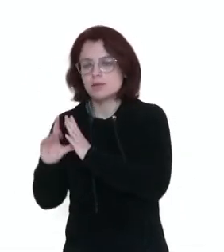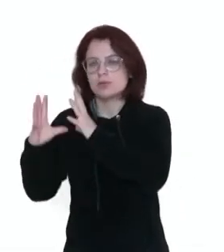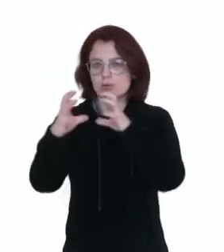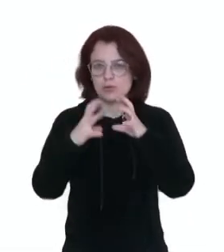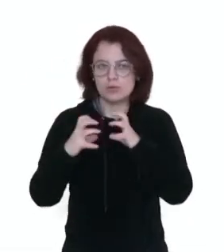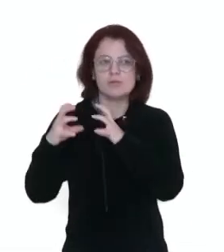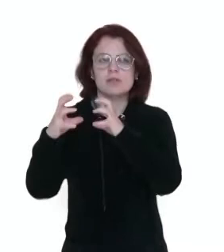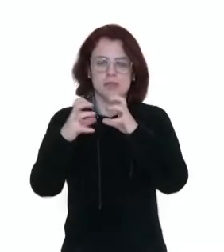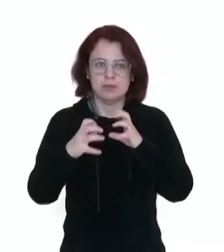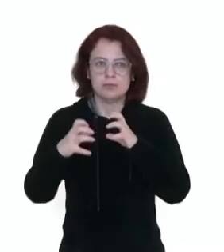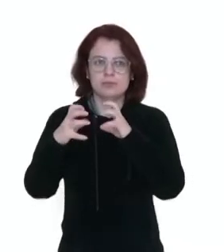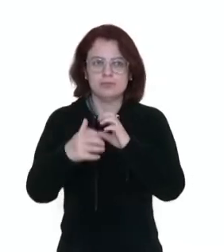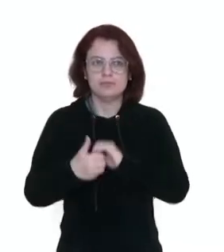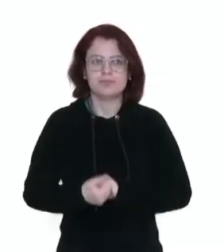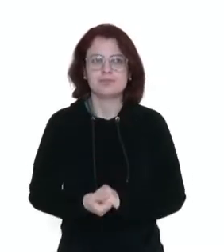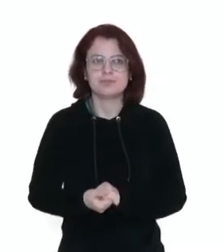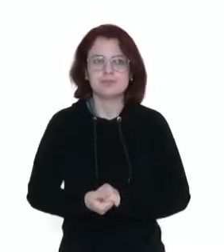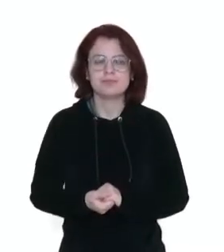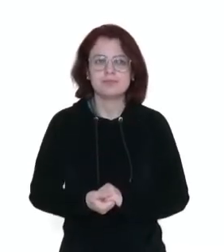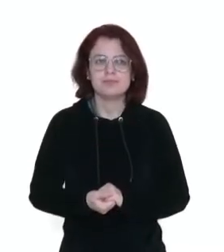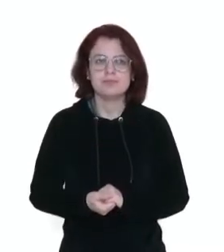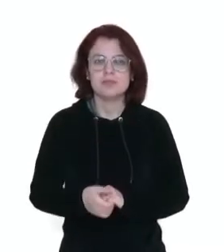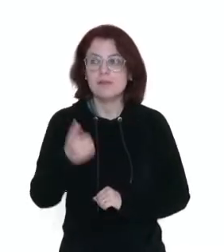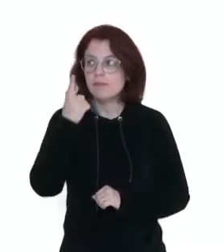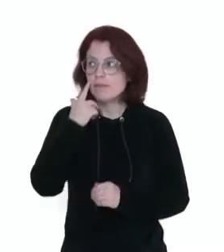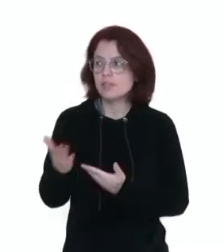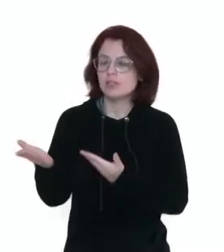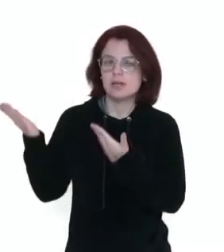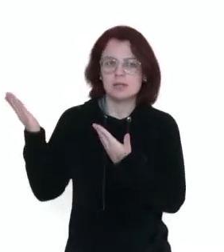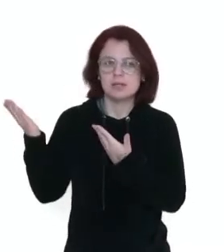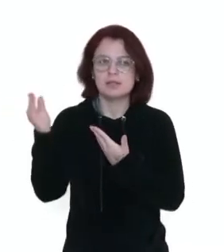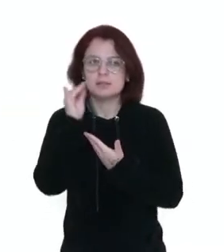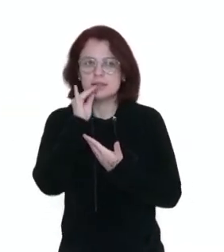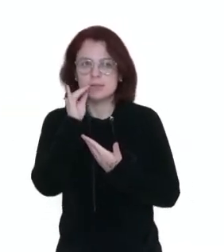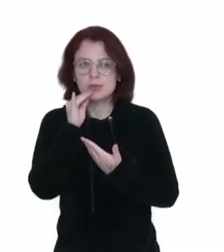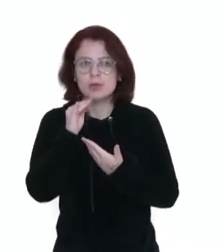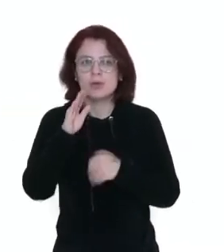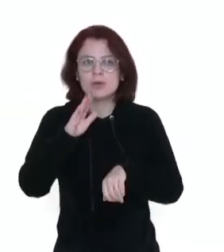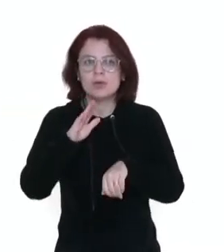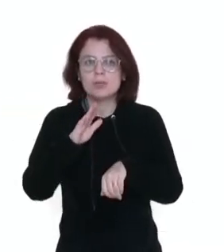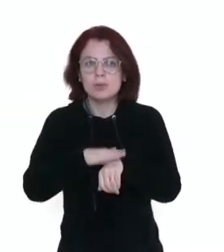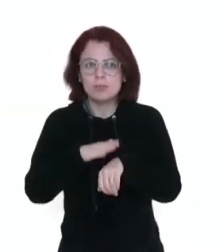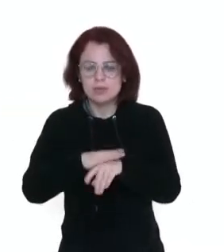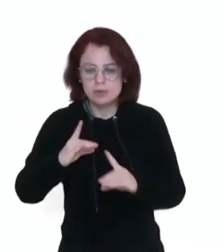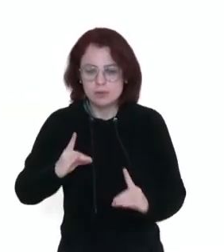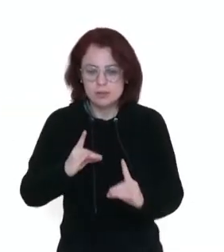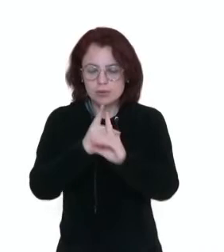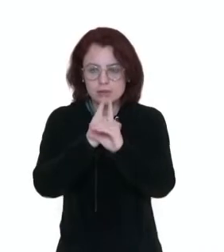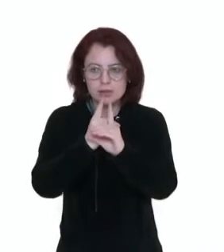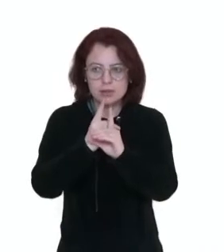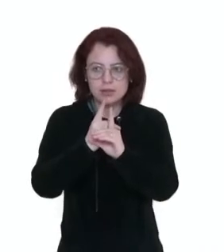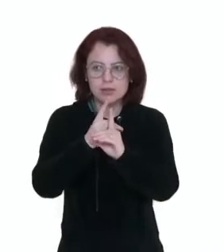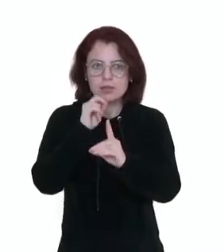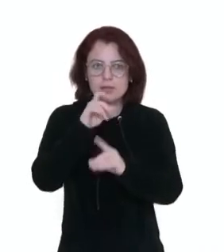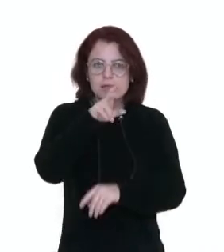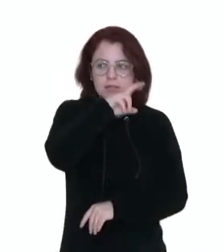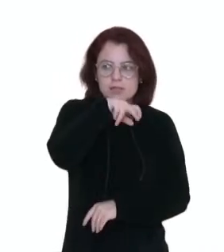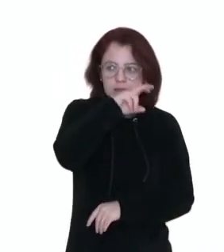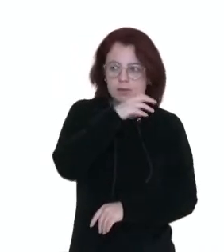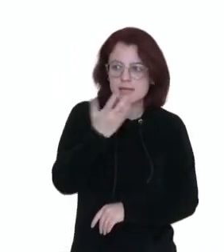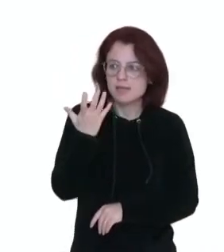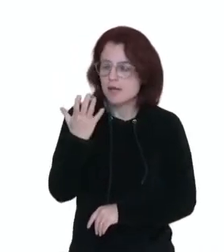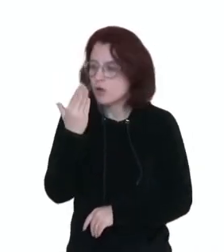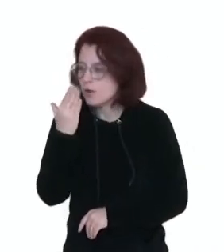se encaminhar para a solução. Olha o nosso exemplo. Quando se encontraram, a cobra pensou em devorar o